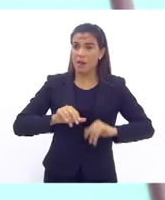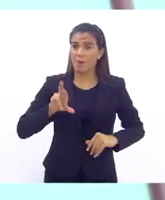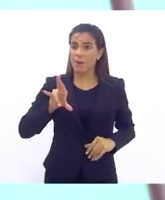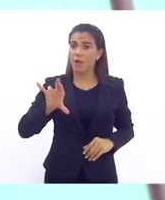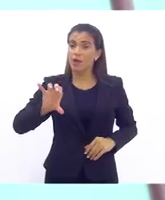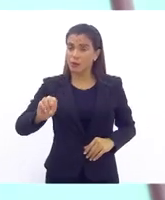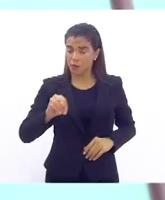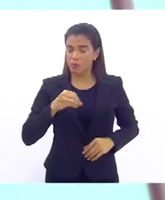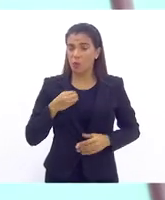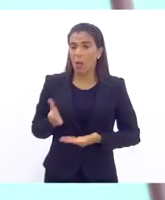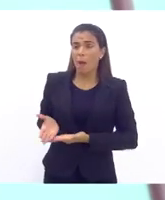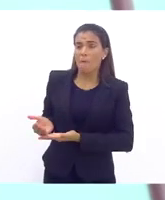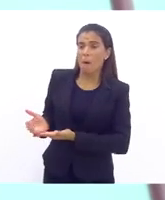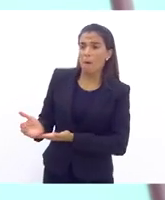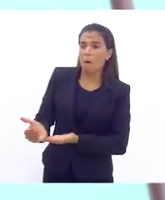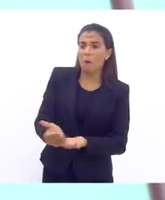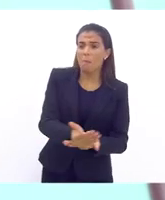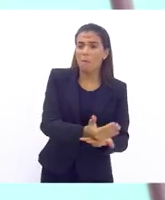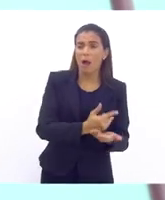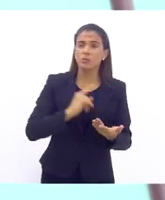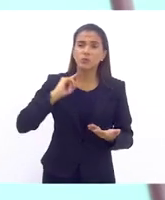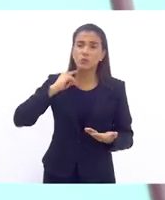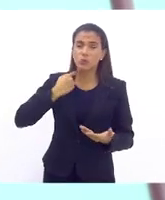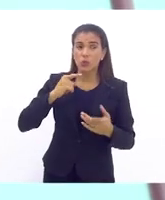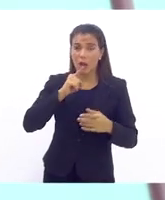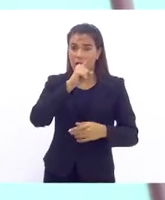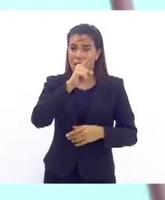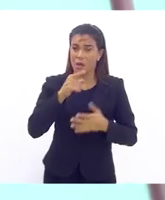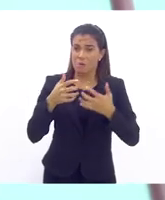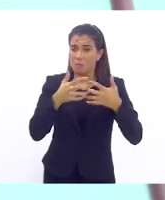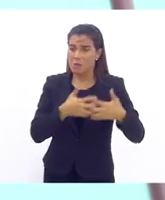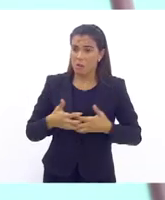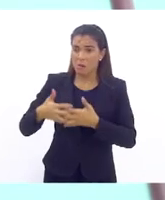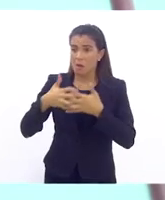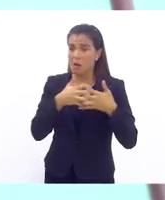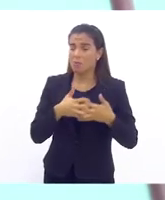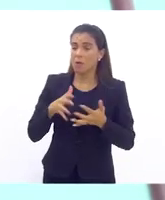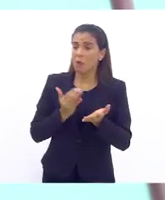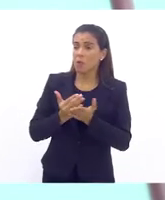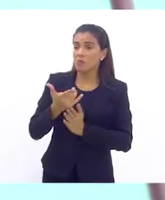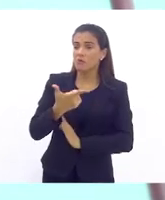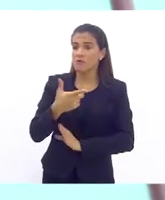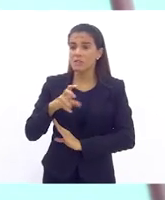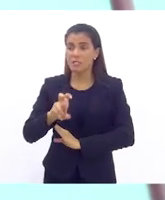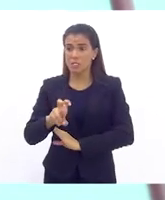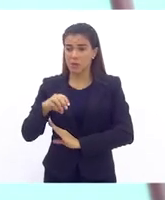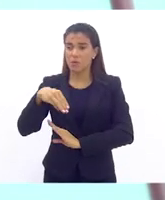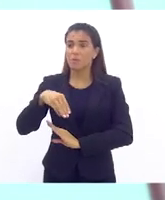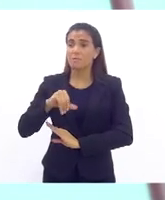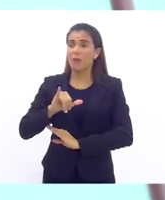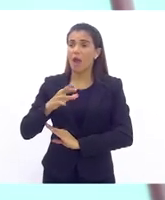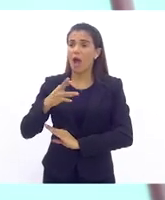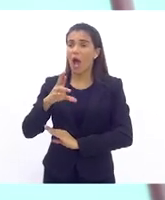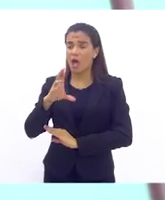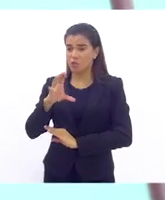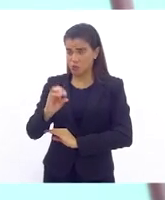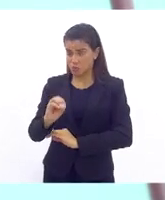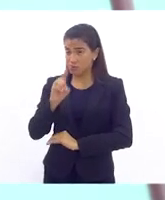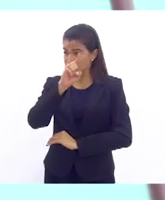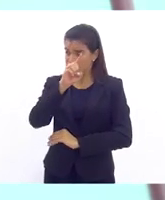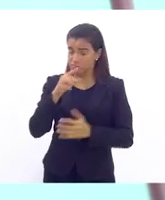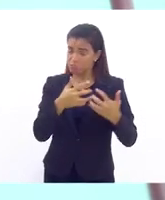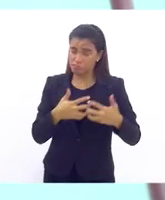resíduo de fundo de rio quando a gente tem tirado em Petrópolis a gente tá atuando Desde do dia 25 de Março em Petrópolis com maquinário com equipamento